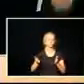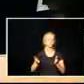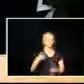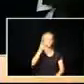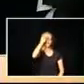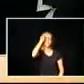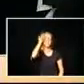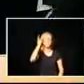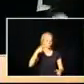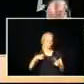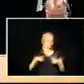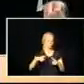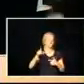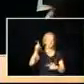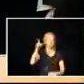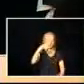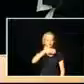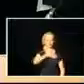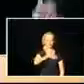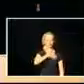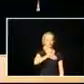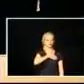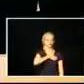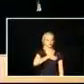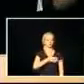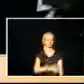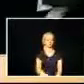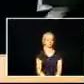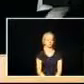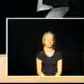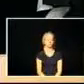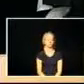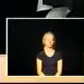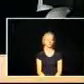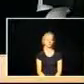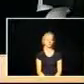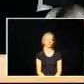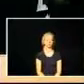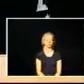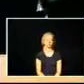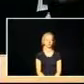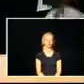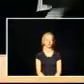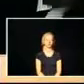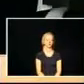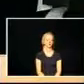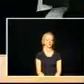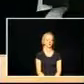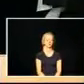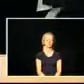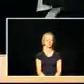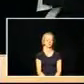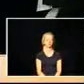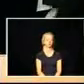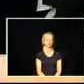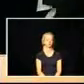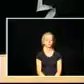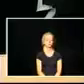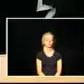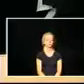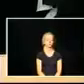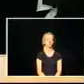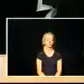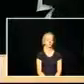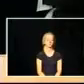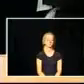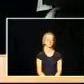nosso compromisso de mandato, nós vamos fazer isso e dizer aos alunos do curso de arquitetura, não só o curso de arquitetura, tenho certeza que o professor